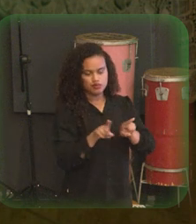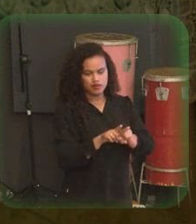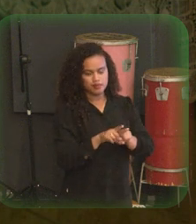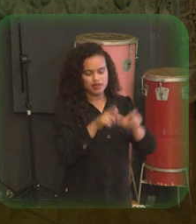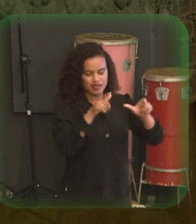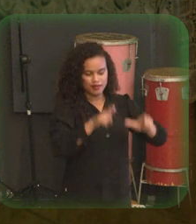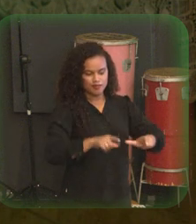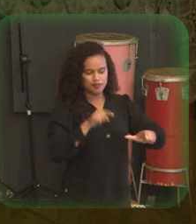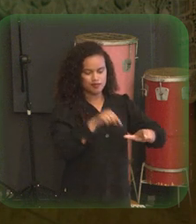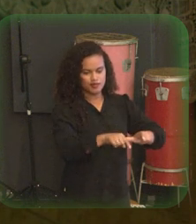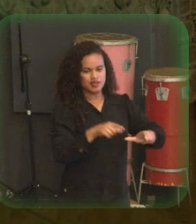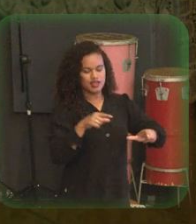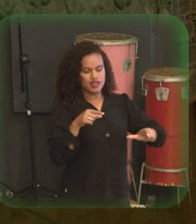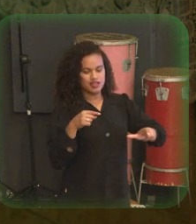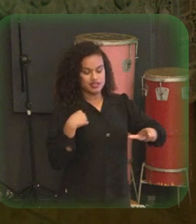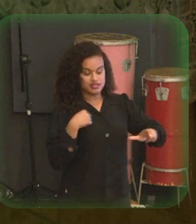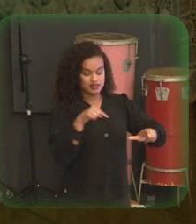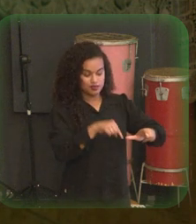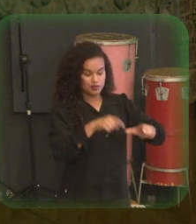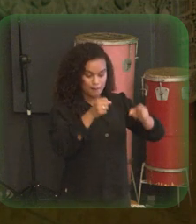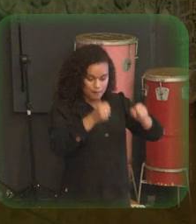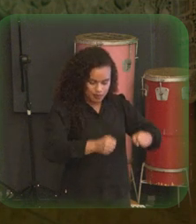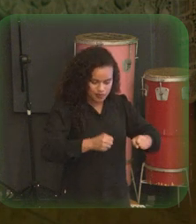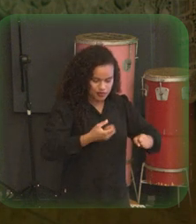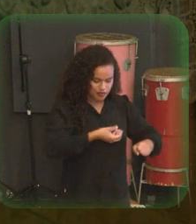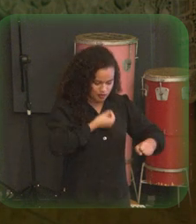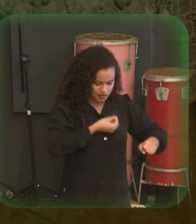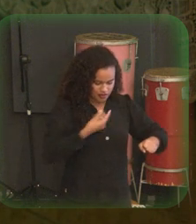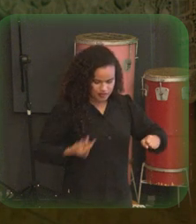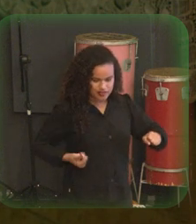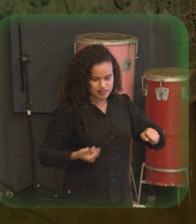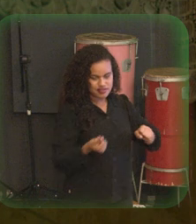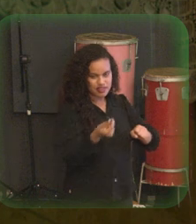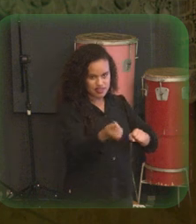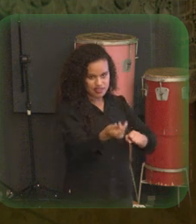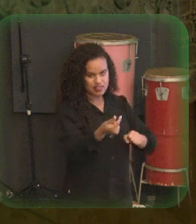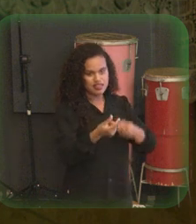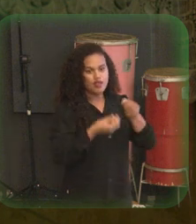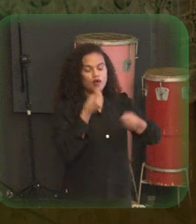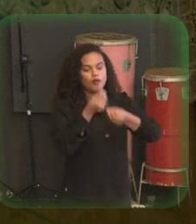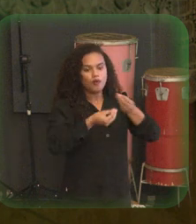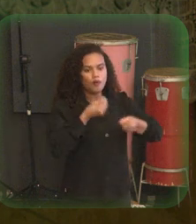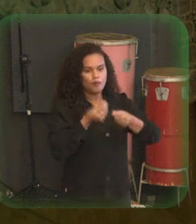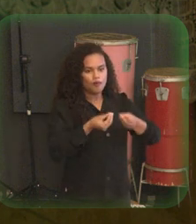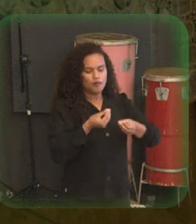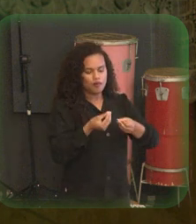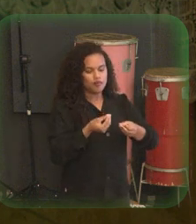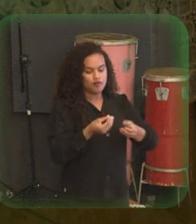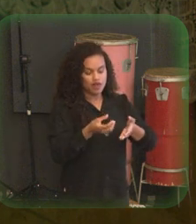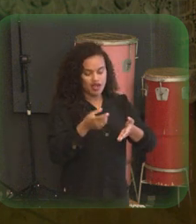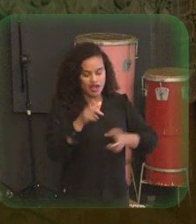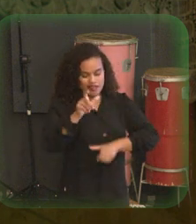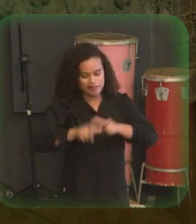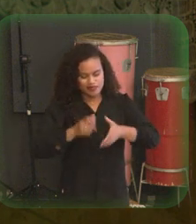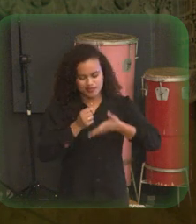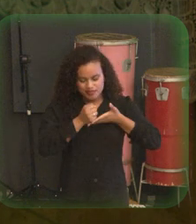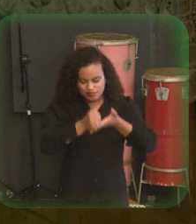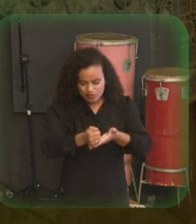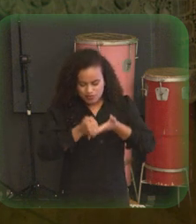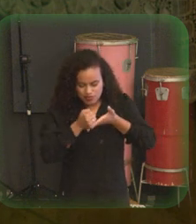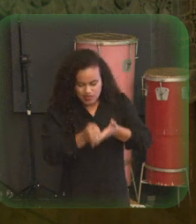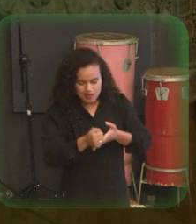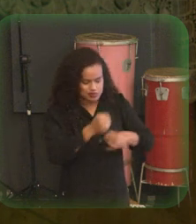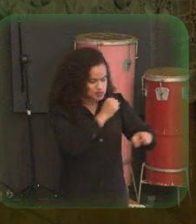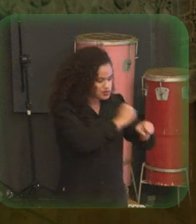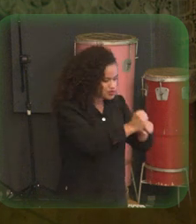lugar que nos permite viver para sempre. A partir do quê? A partir das pessoas que nós ajudamos, das obras que nós